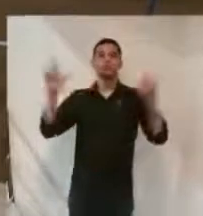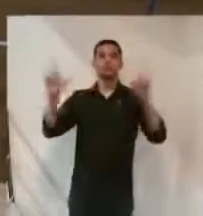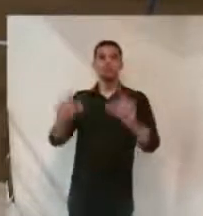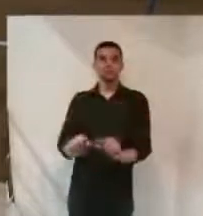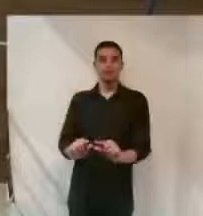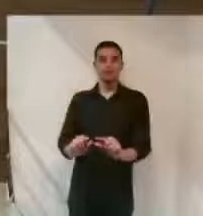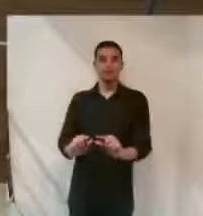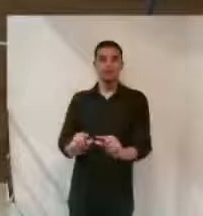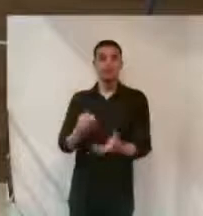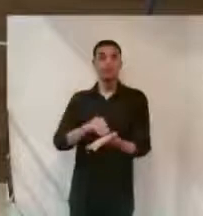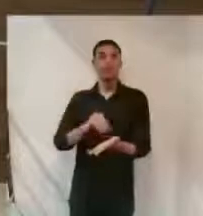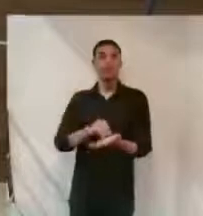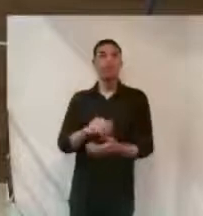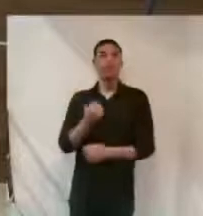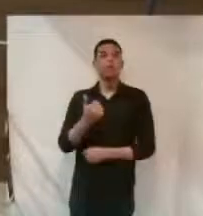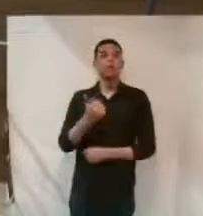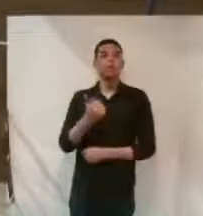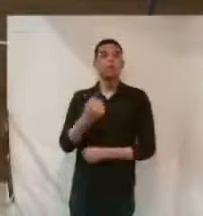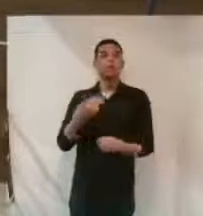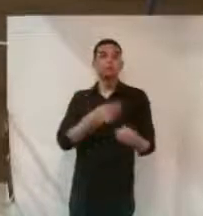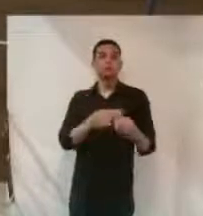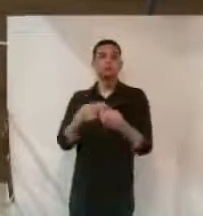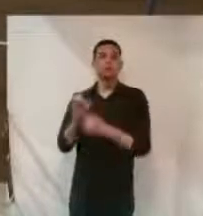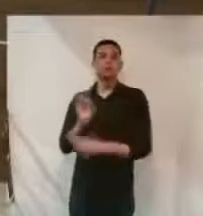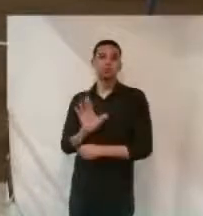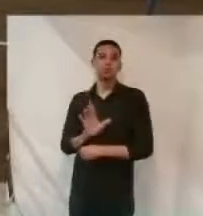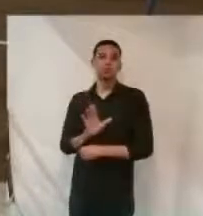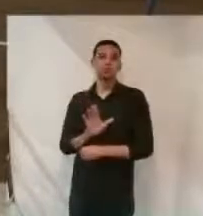apenas 11 municípios que descartam